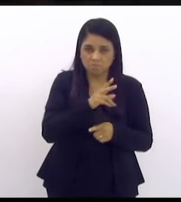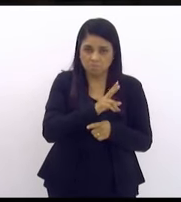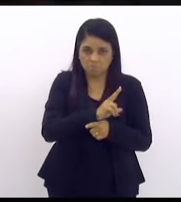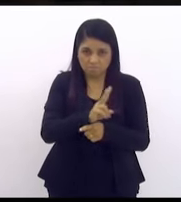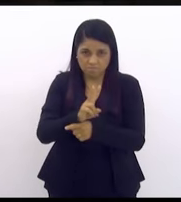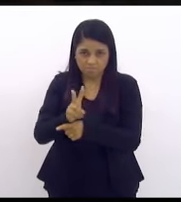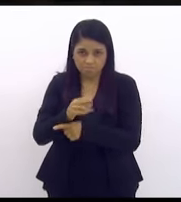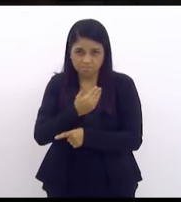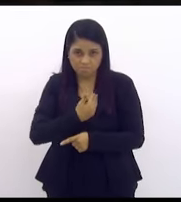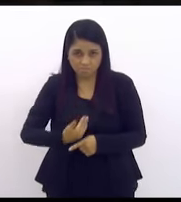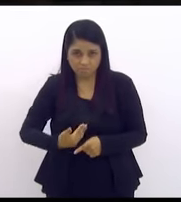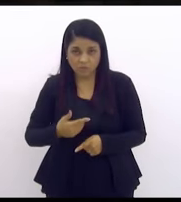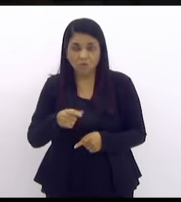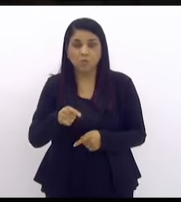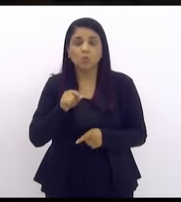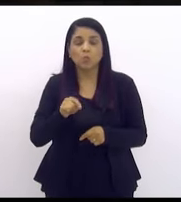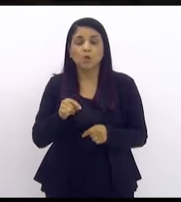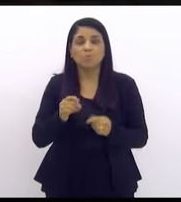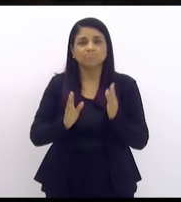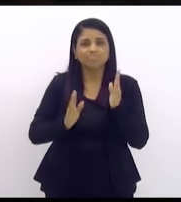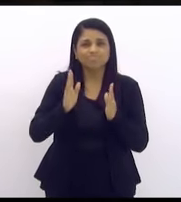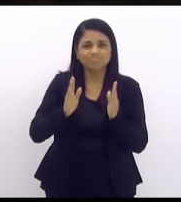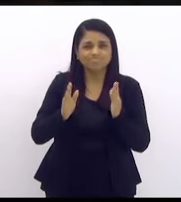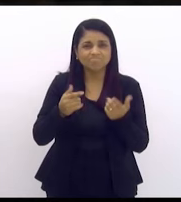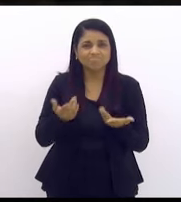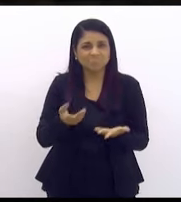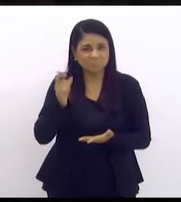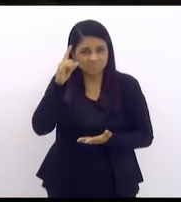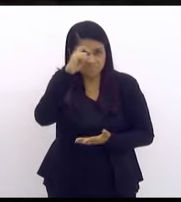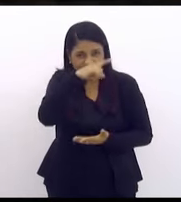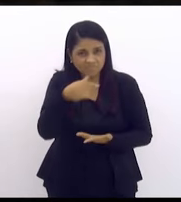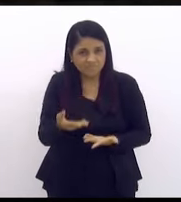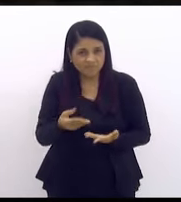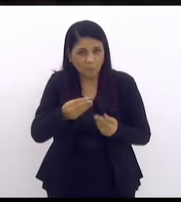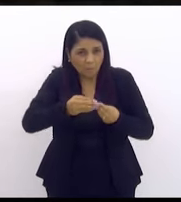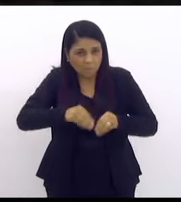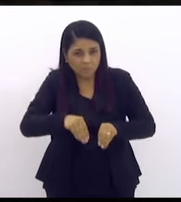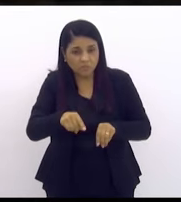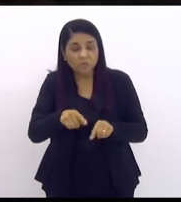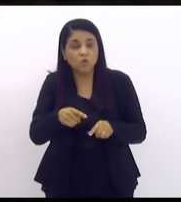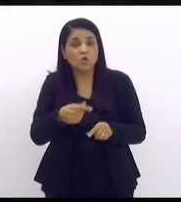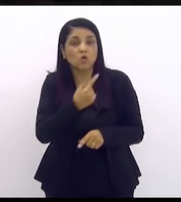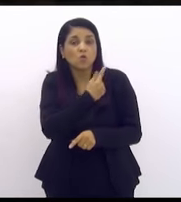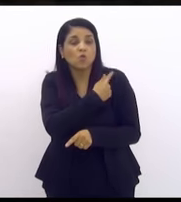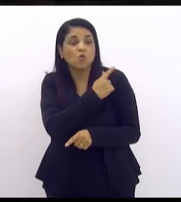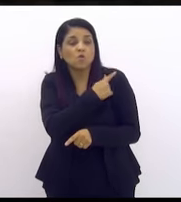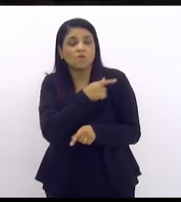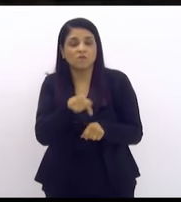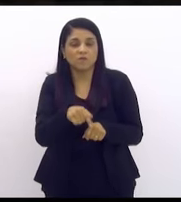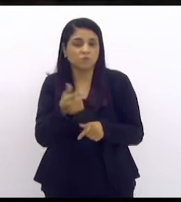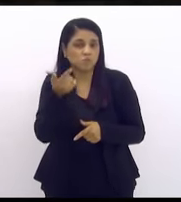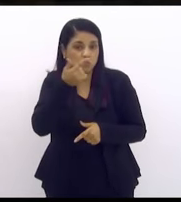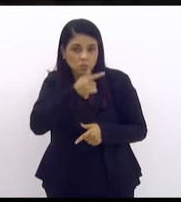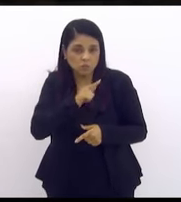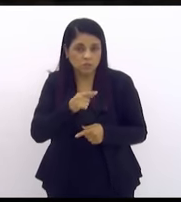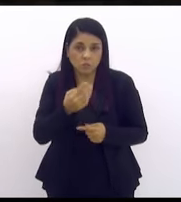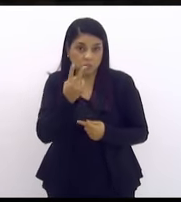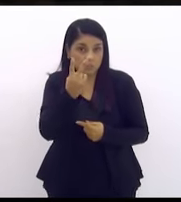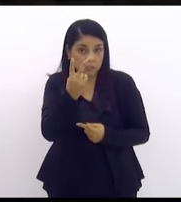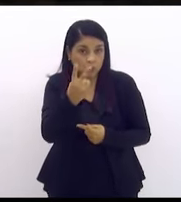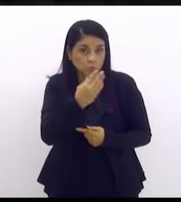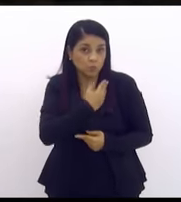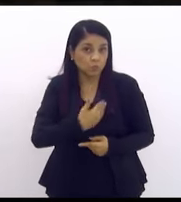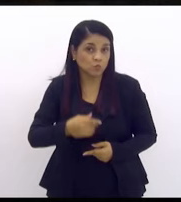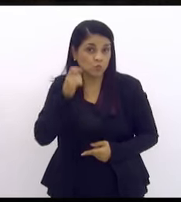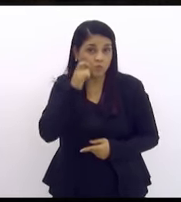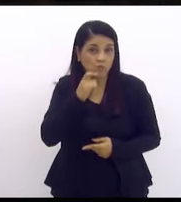é porque o governo foi inoperante. Porque Cláudio Castro está no seu segundo governo, governo que iniciou quando era vice